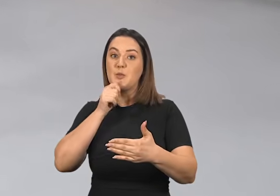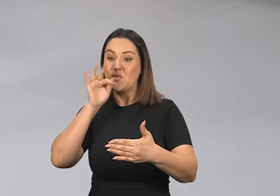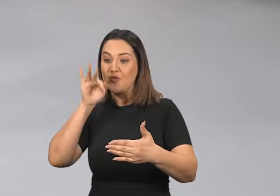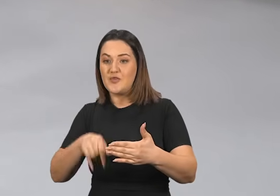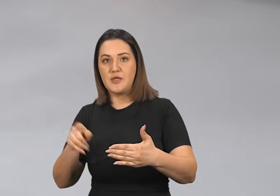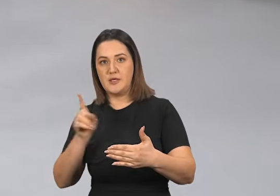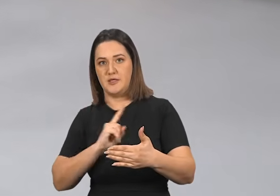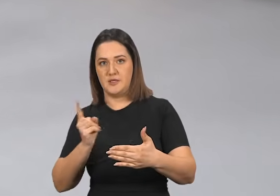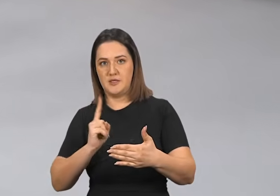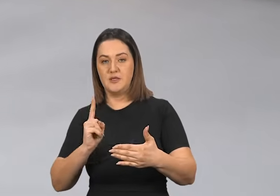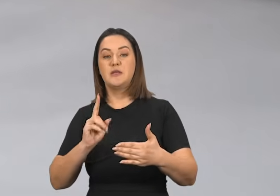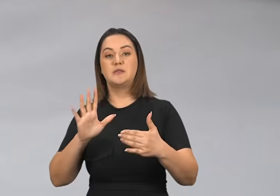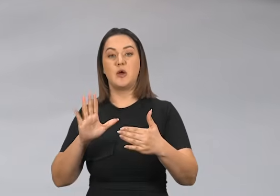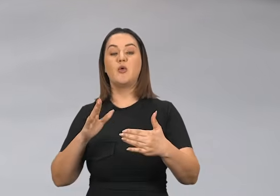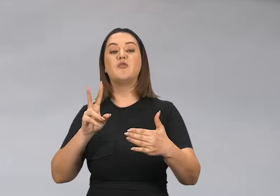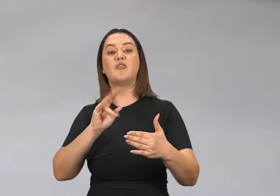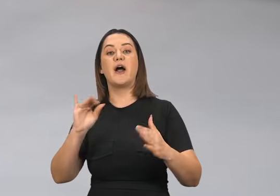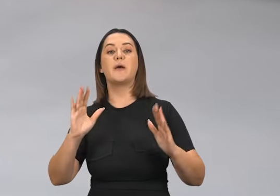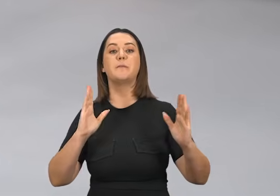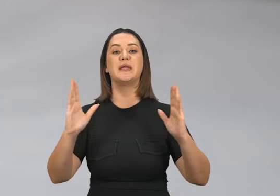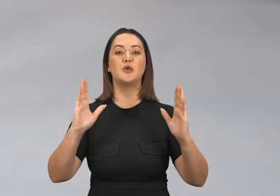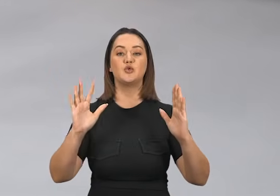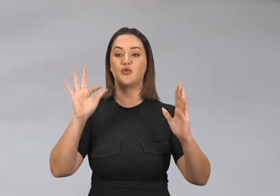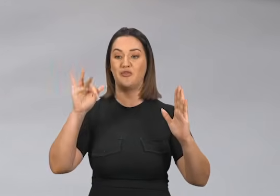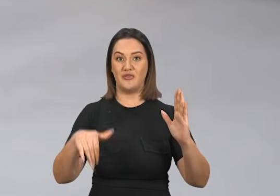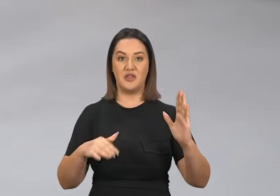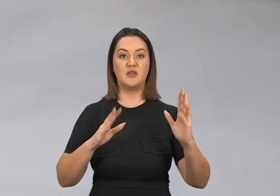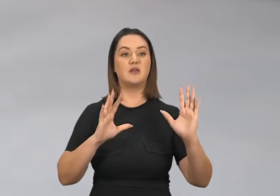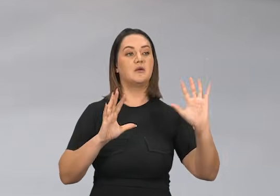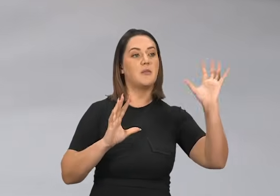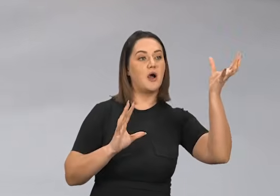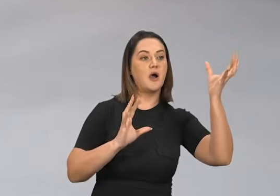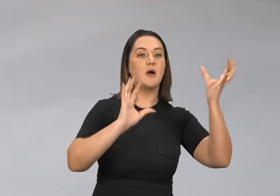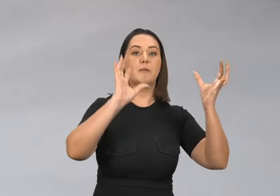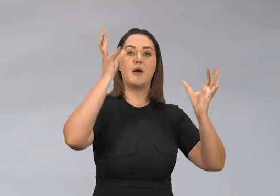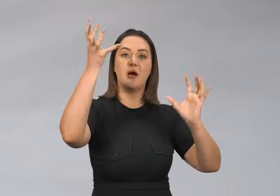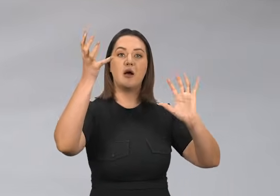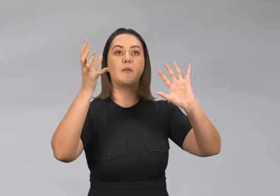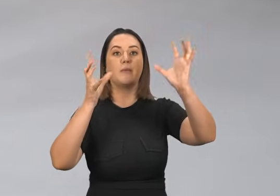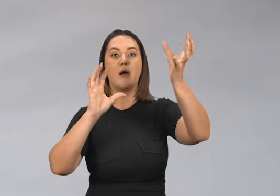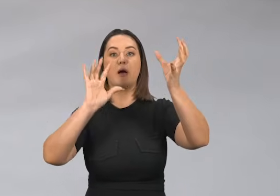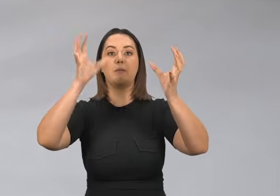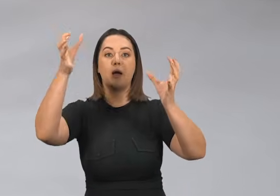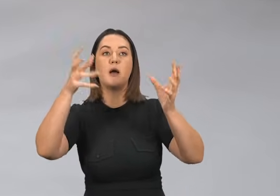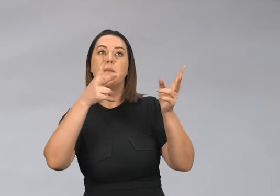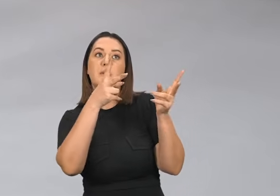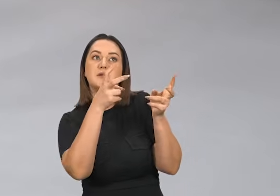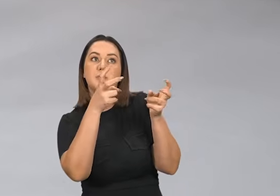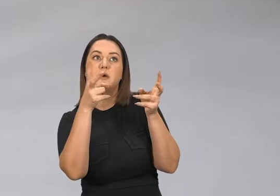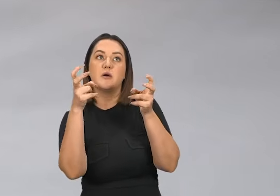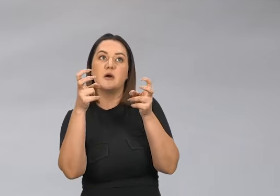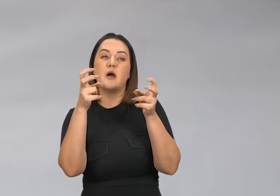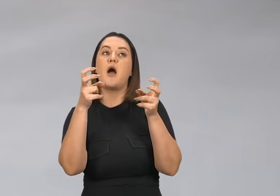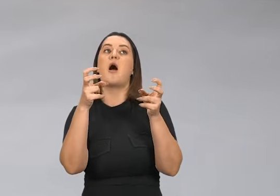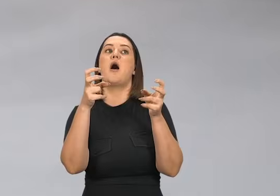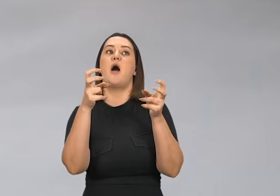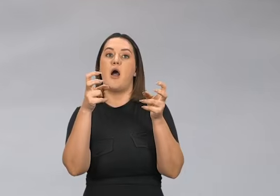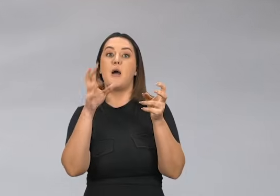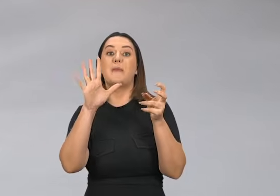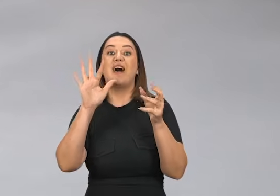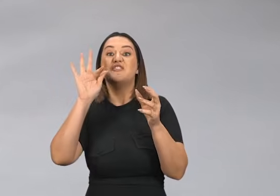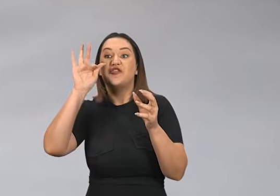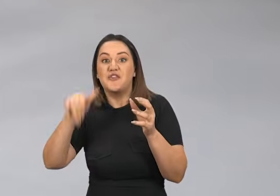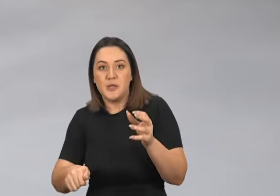fim. Ou seja, são eventos finais, são sinais, mas não é o fim. Entendeu? Aí ele continua falando no